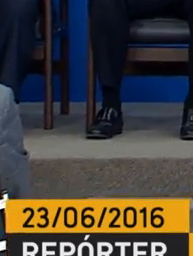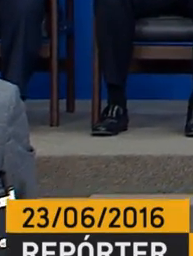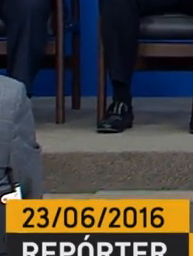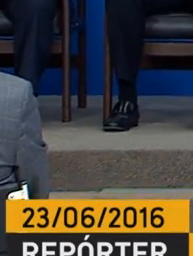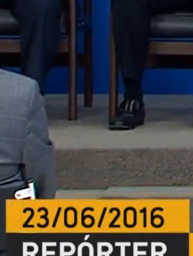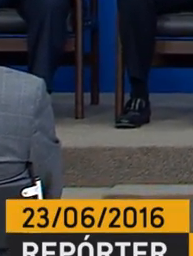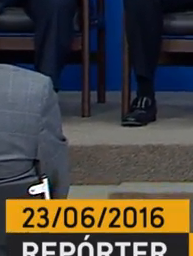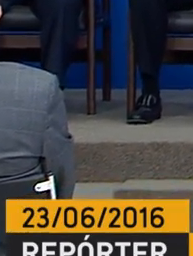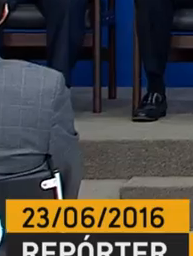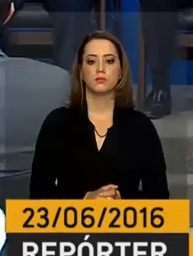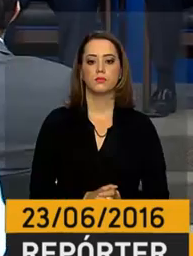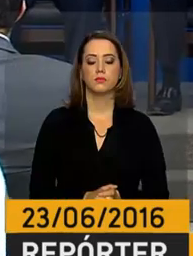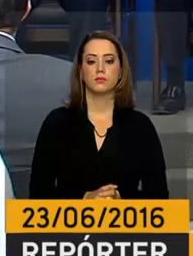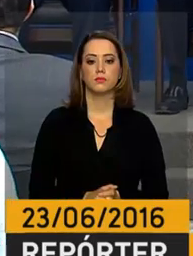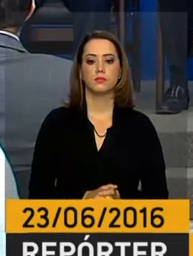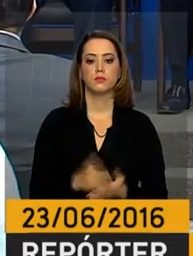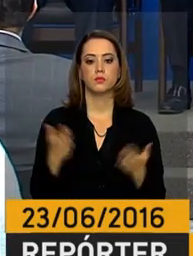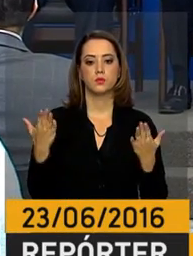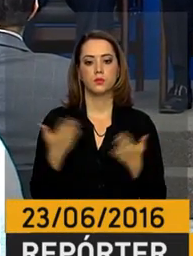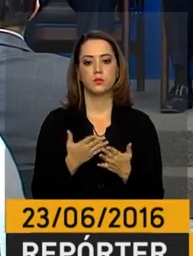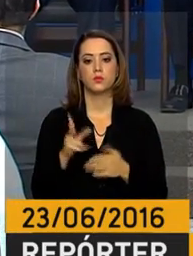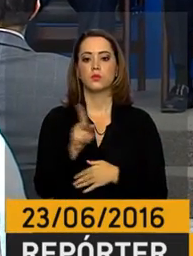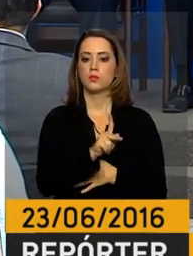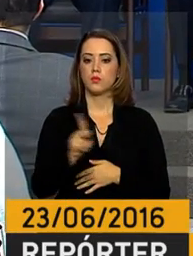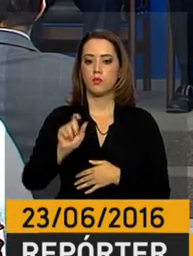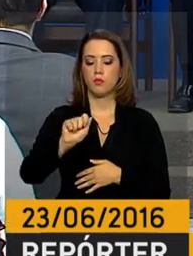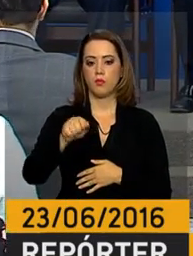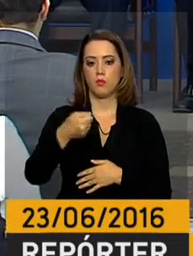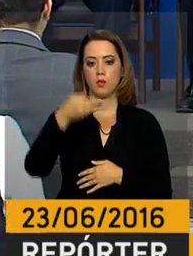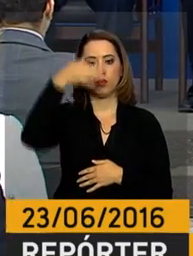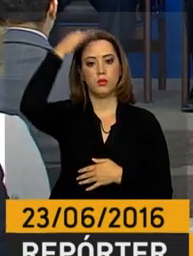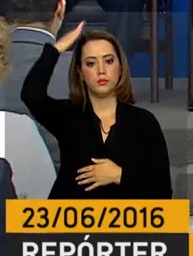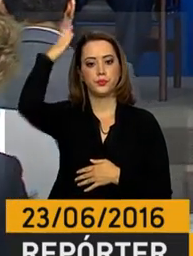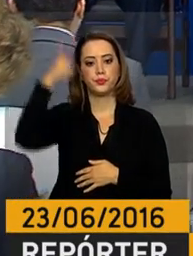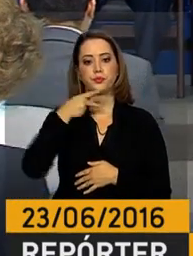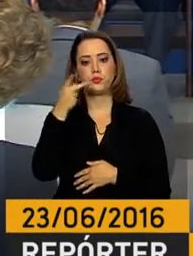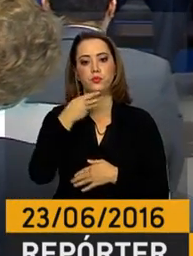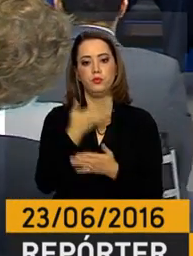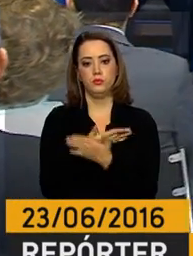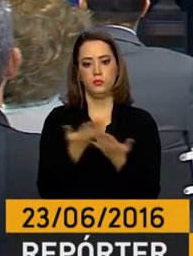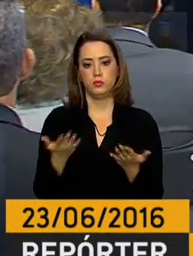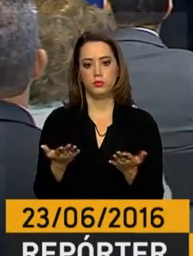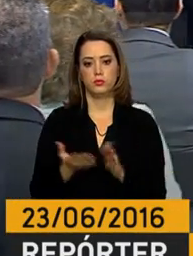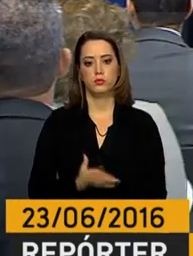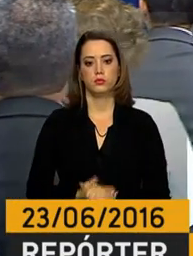nacional com a palavra o presidente da República em exercício Michel